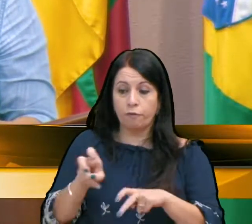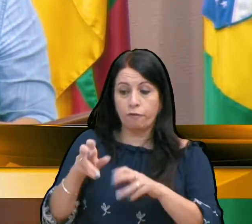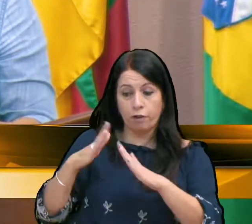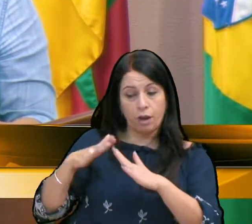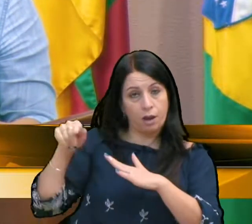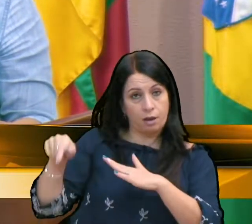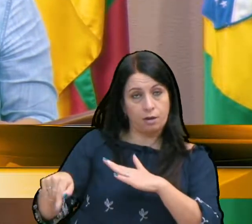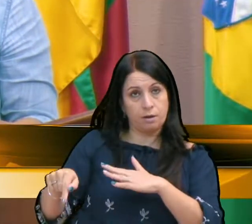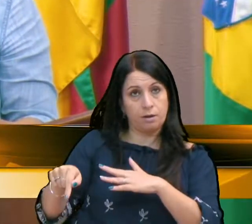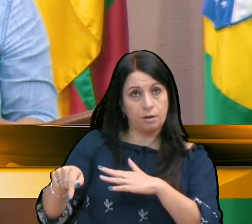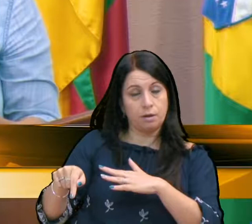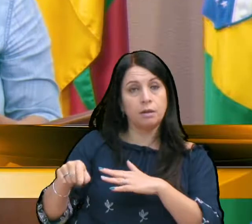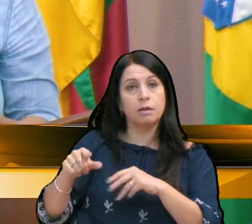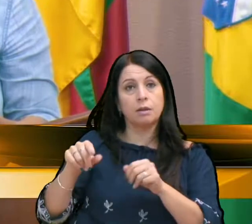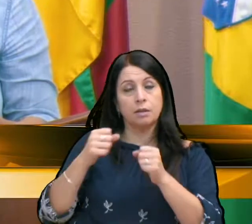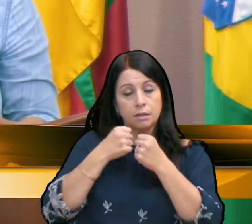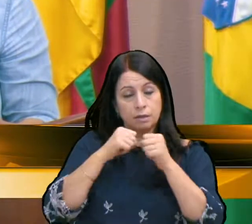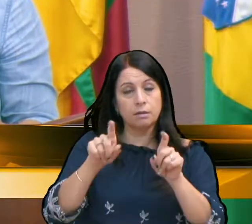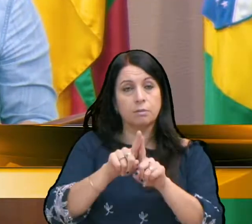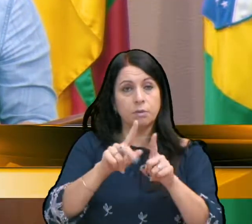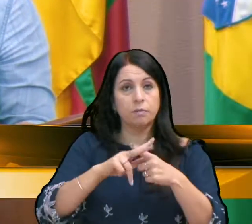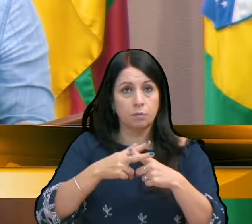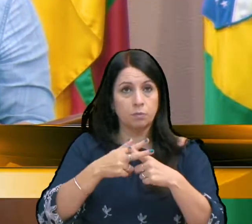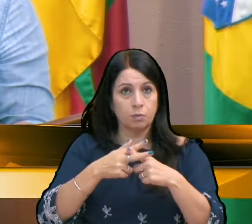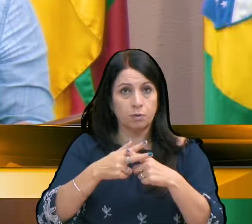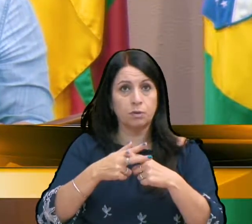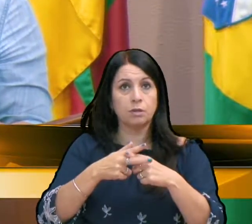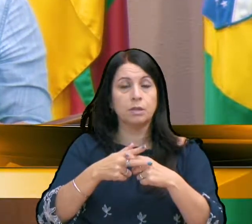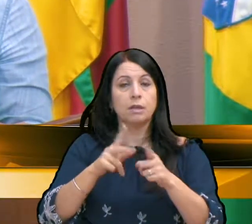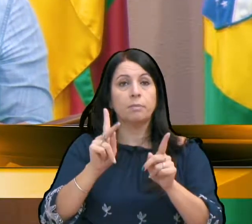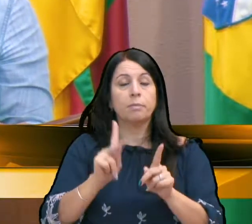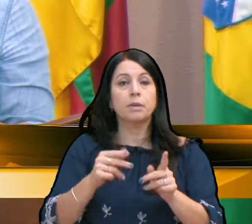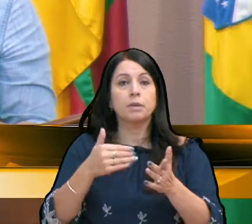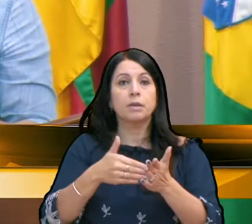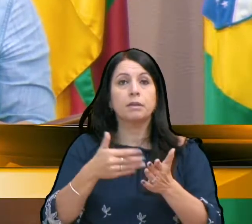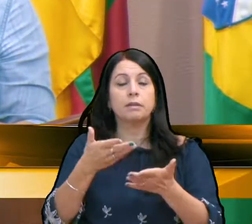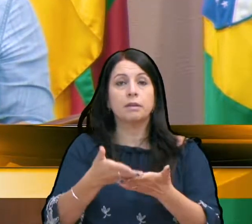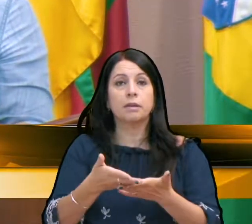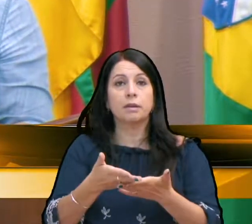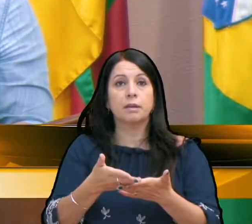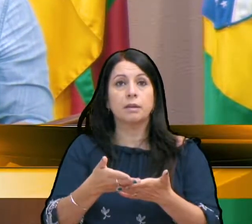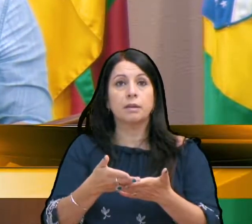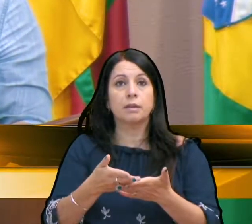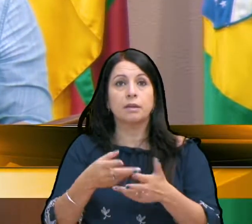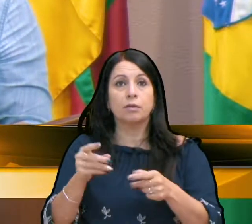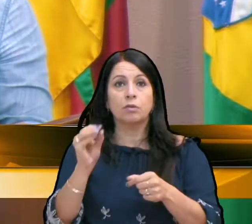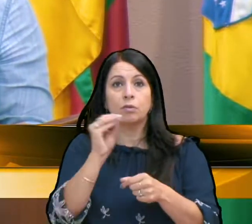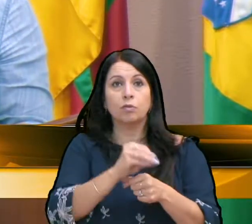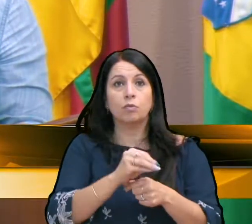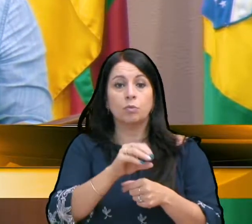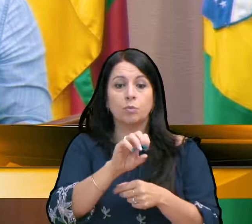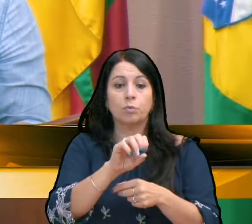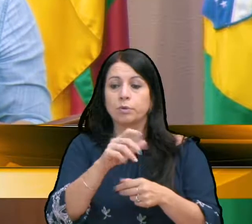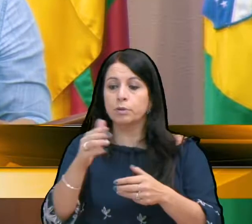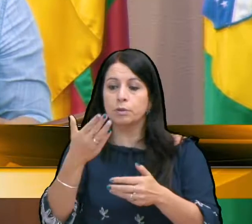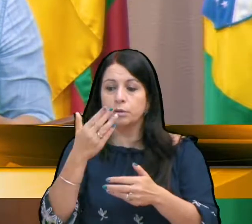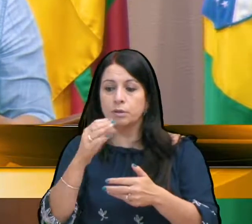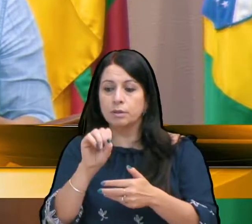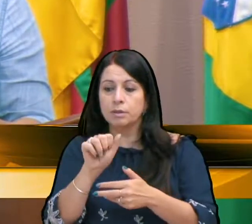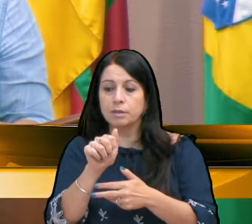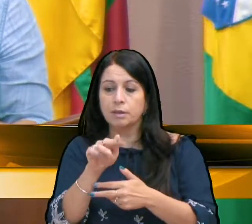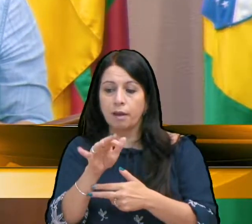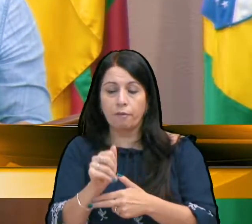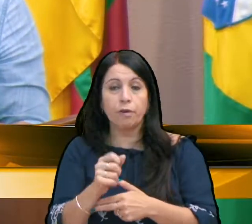a Secretaria também efetuou a manutenção dos acessos dos produtores até o ponto de carregamento de suas safras, considerando que